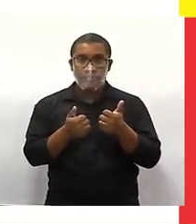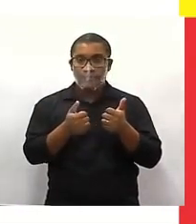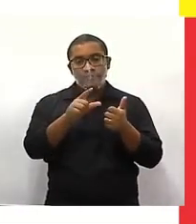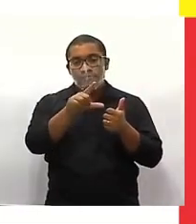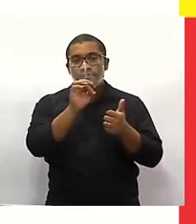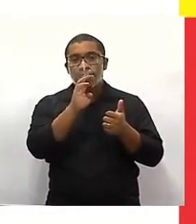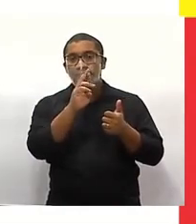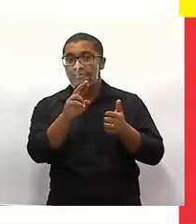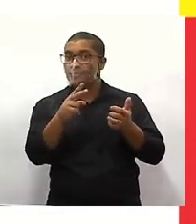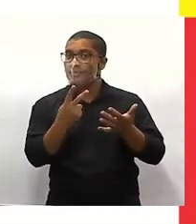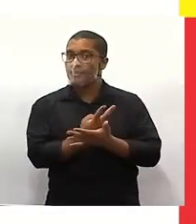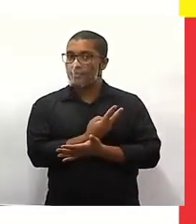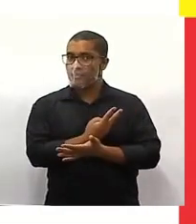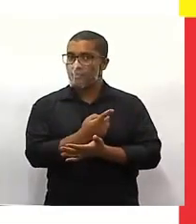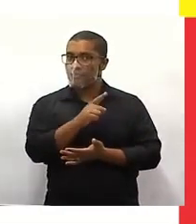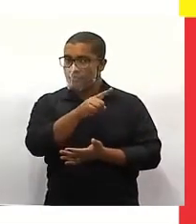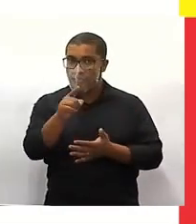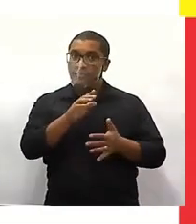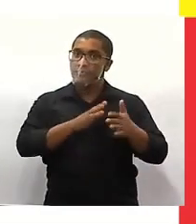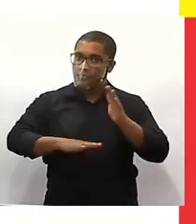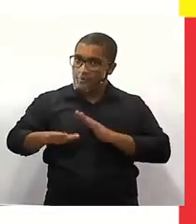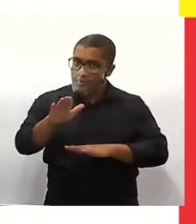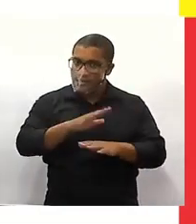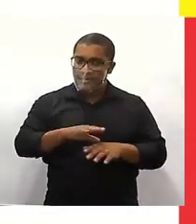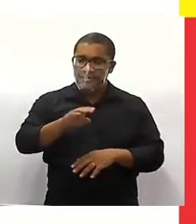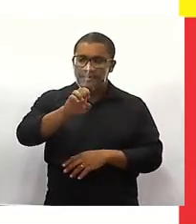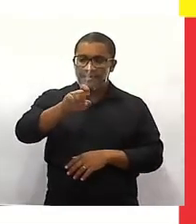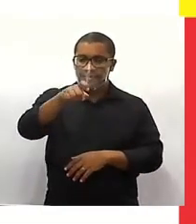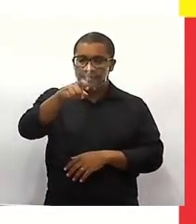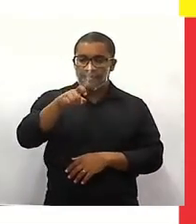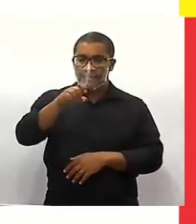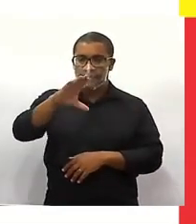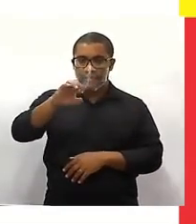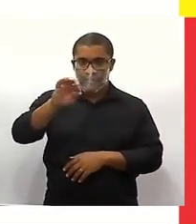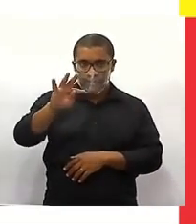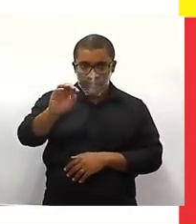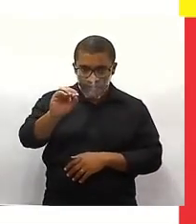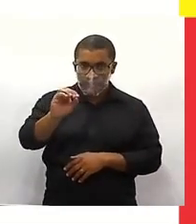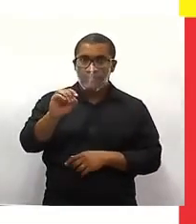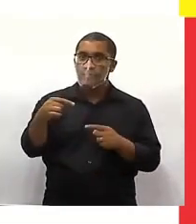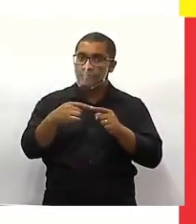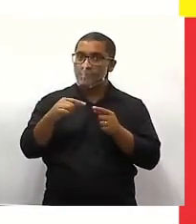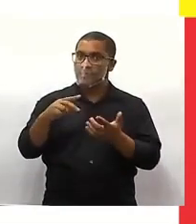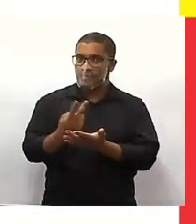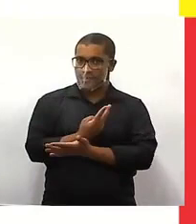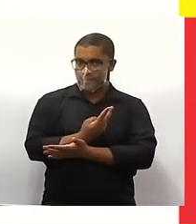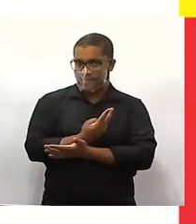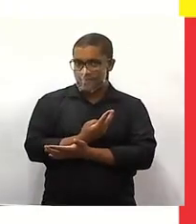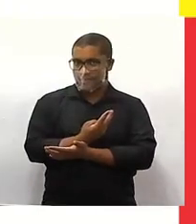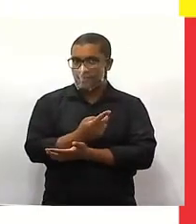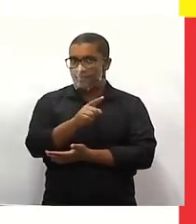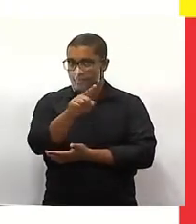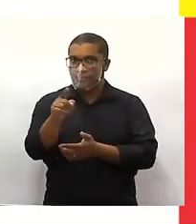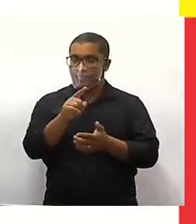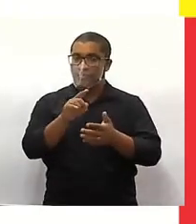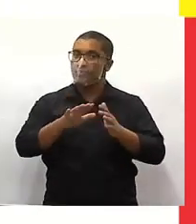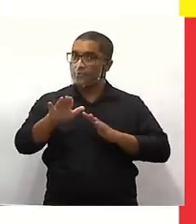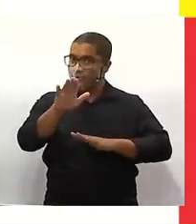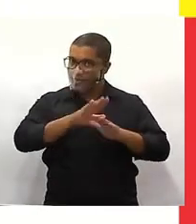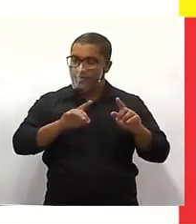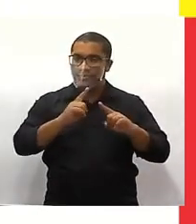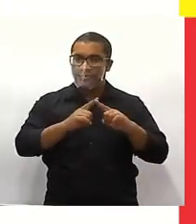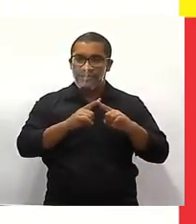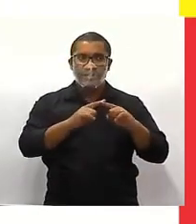para não morrer do coração, hein? Então, ele quer saber aqui não tem relação com a queda da